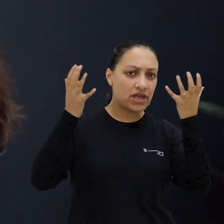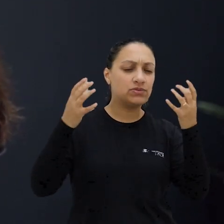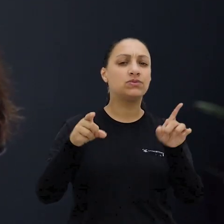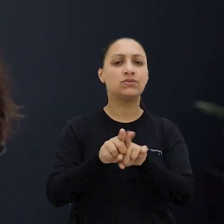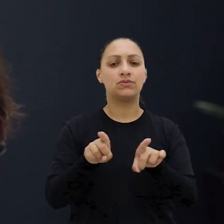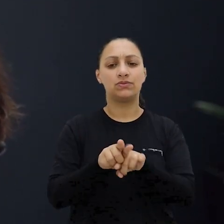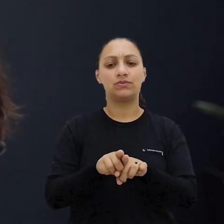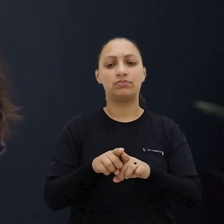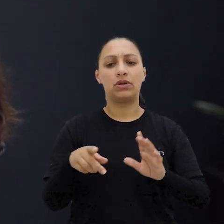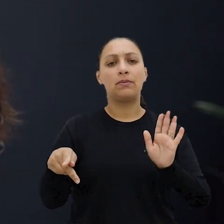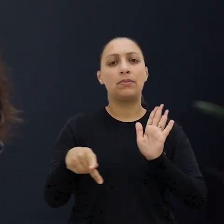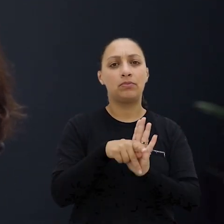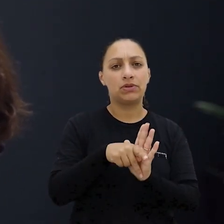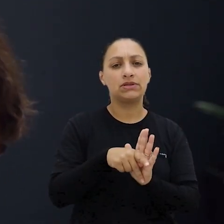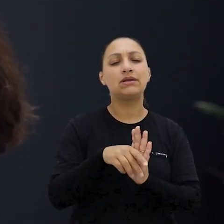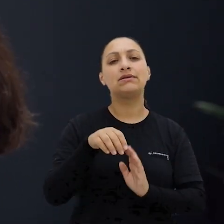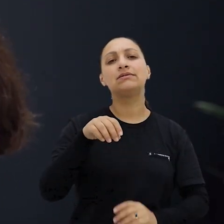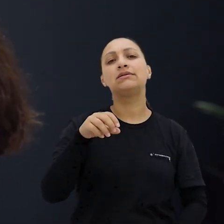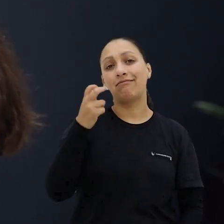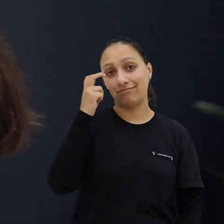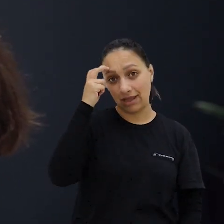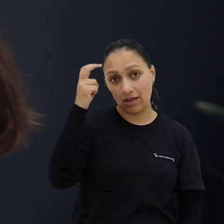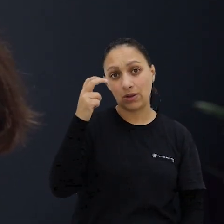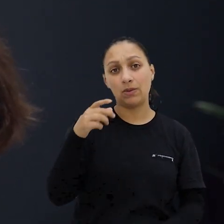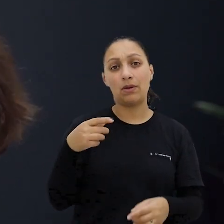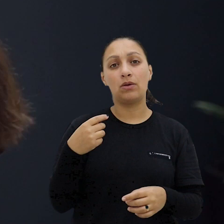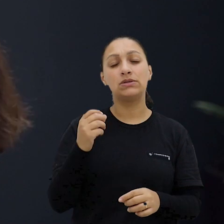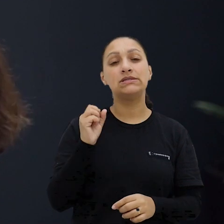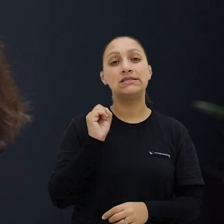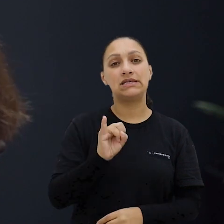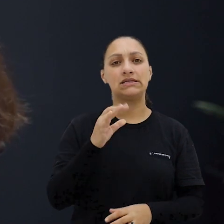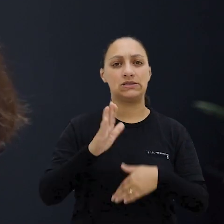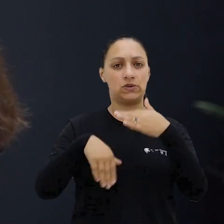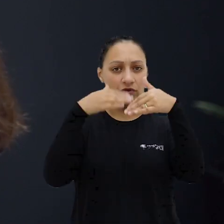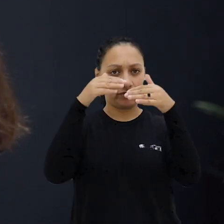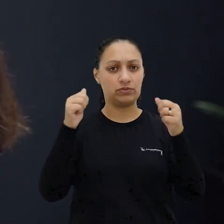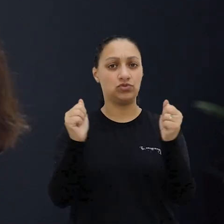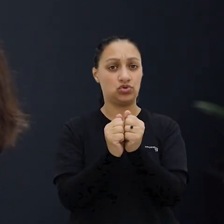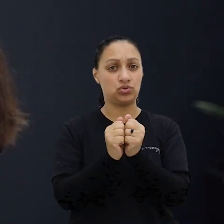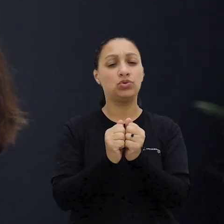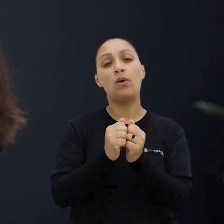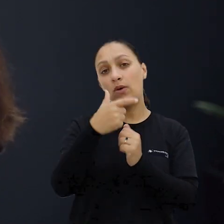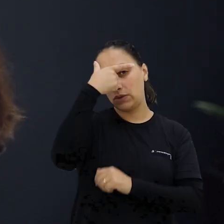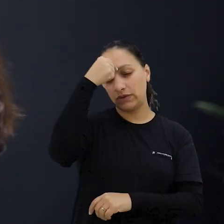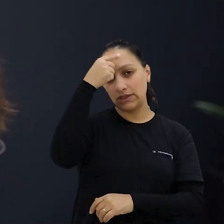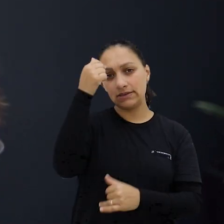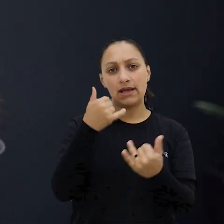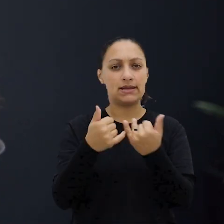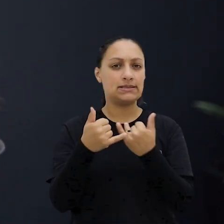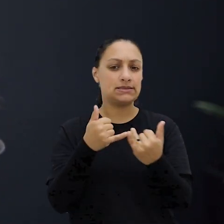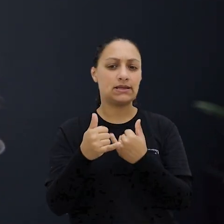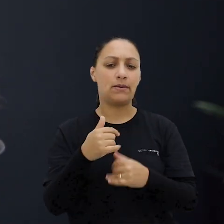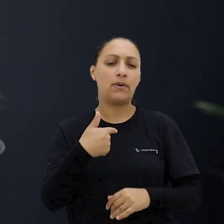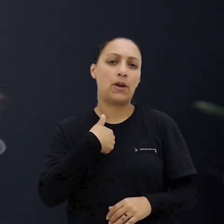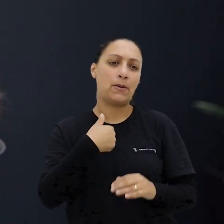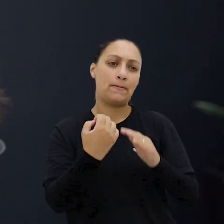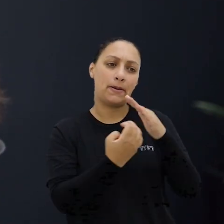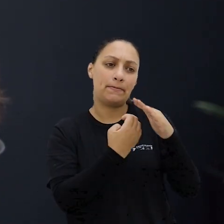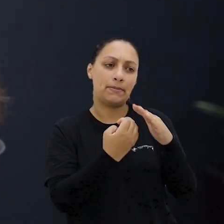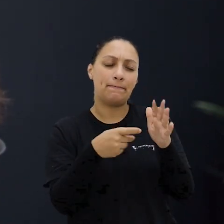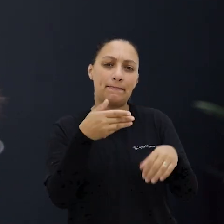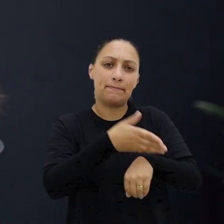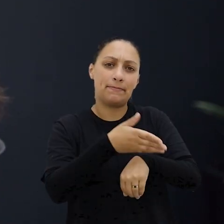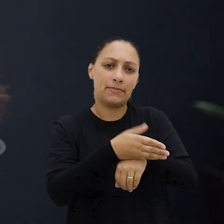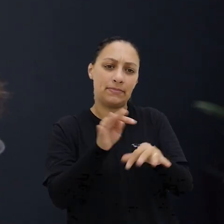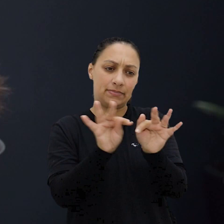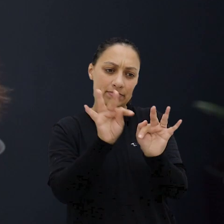alguma coisa de propriedade intelectual, desde que seja em desenvolvimento com a universidade. Né? E daí, por exemplo, assim, eu sou uma empresa do